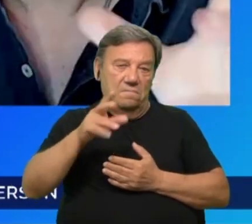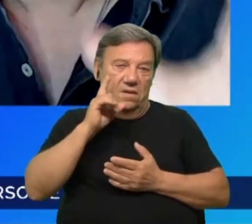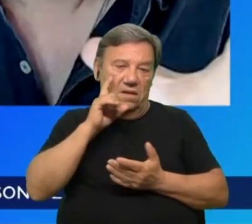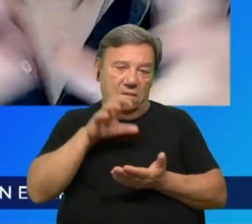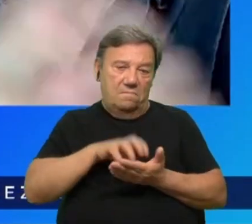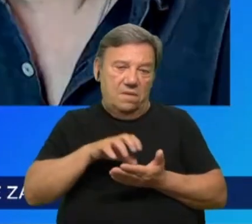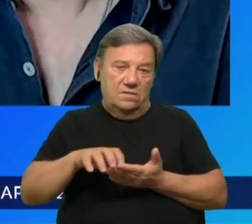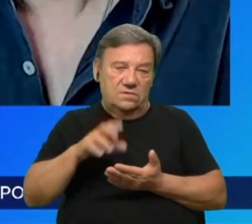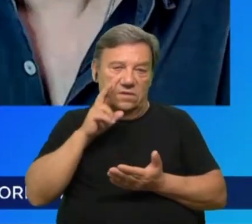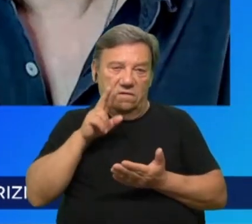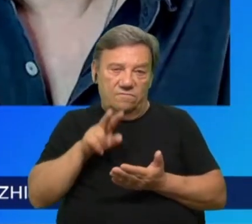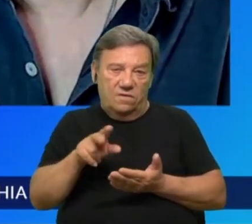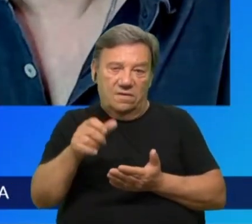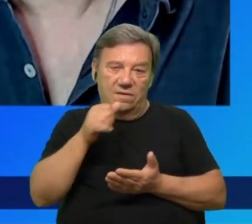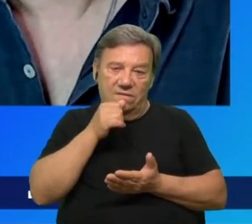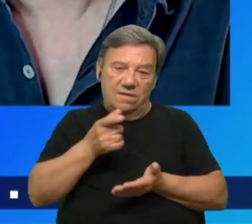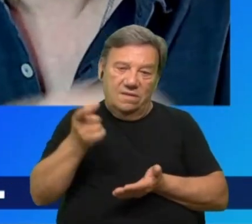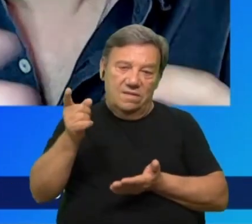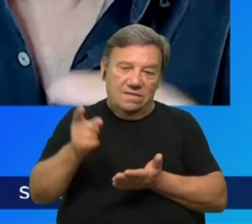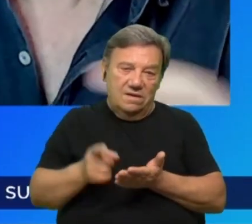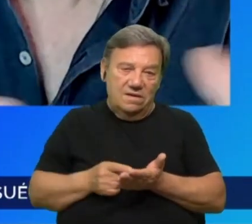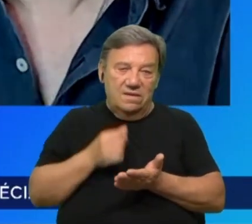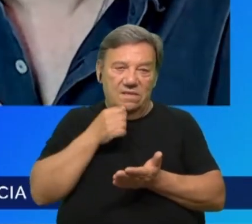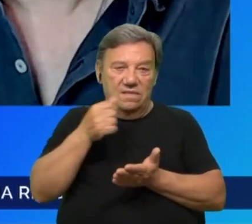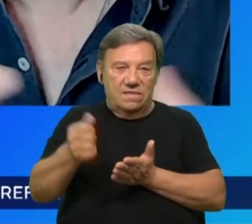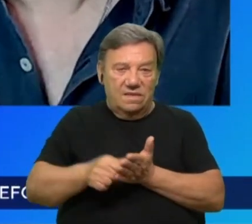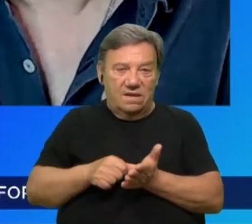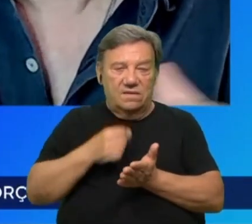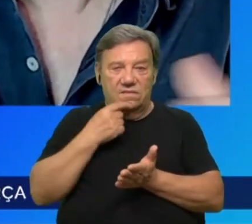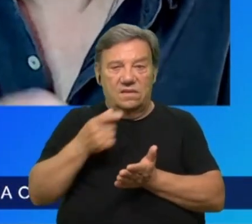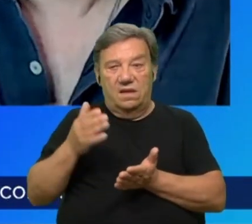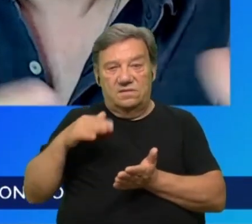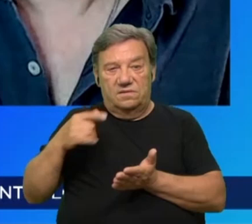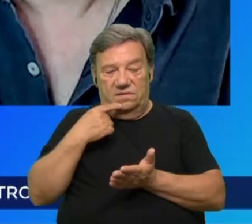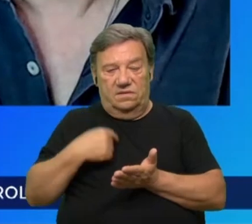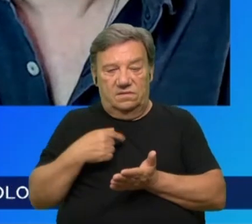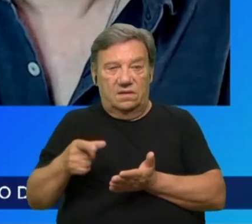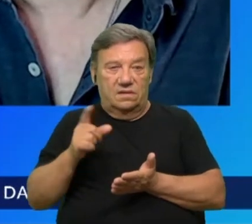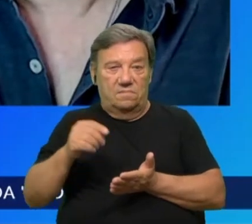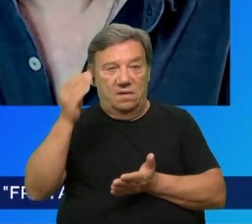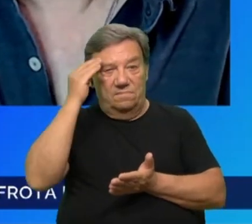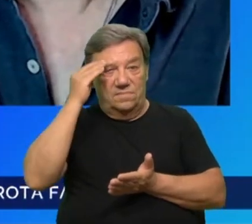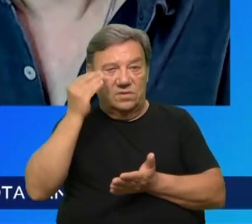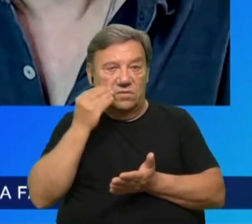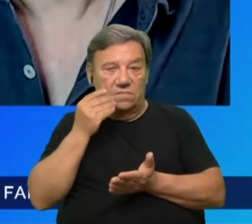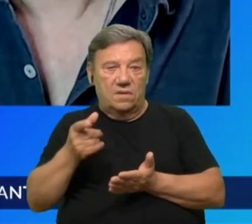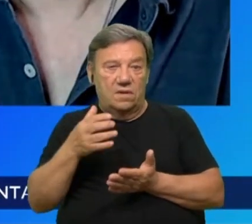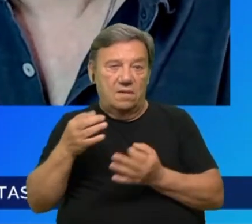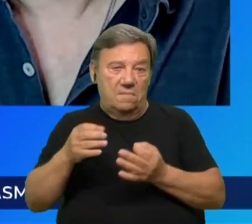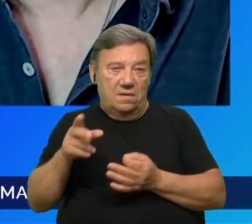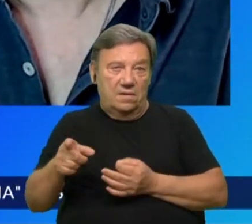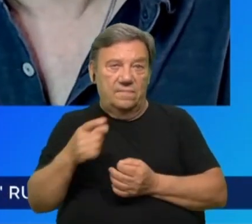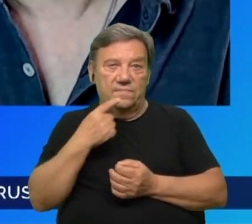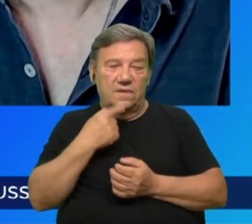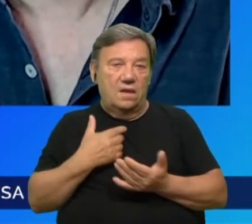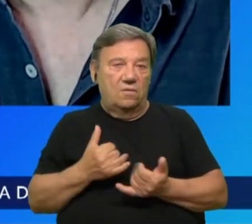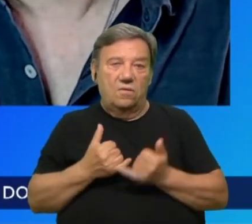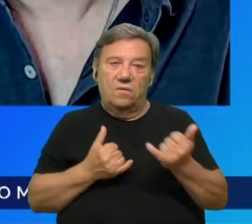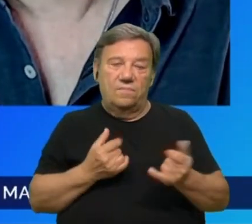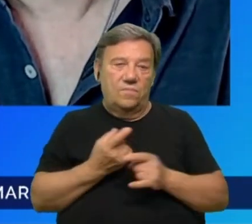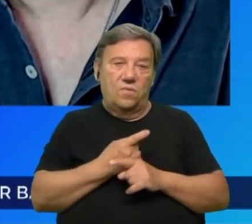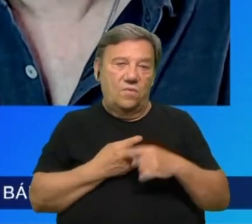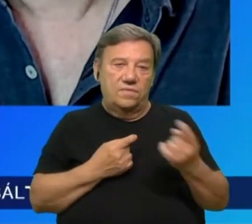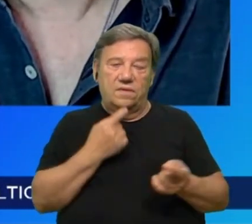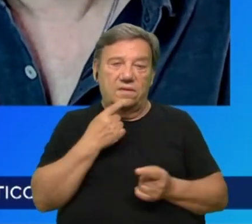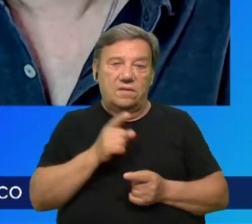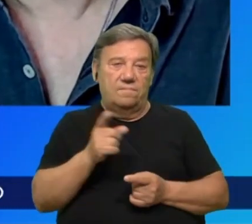foco nestas estrias, dizem aos cientistas, com a ajuda também de aprendizagem de máquina, dizem agora uma outra coisa.